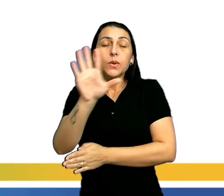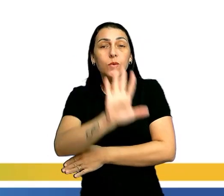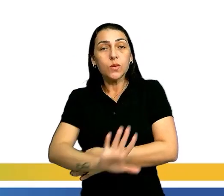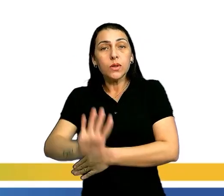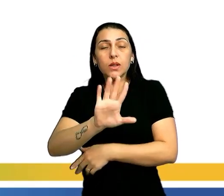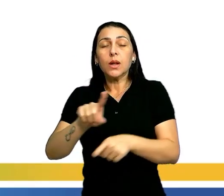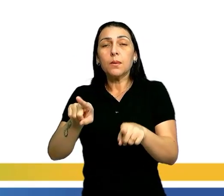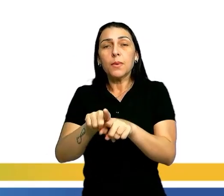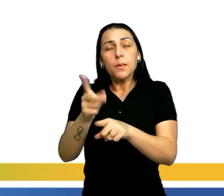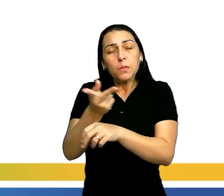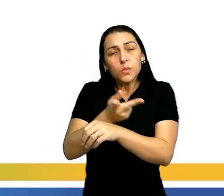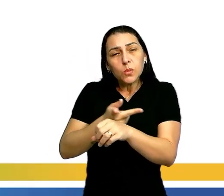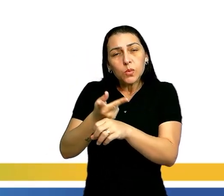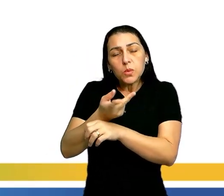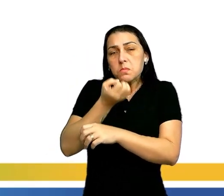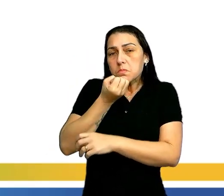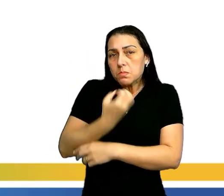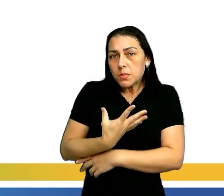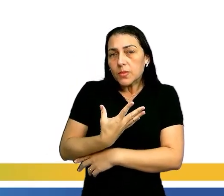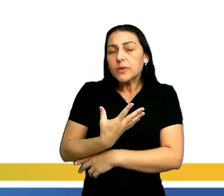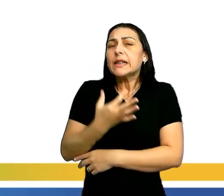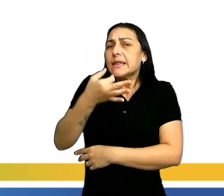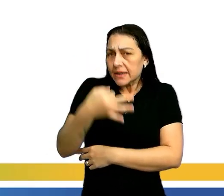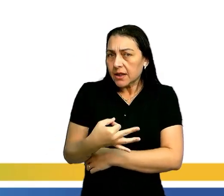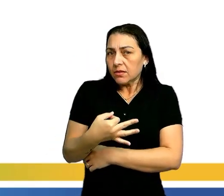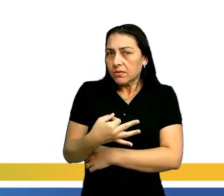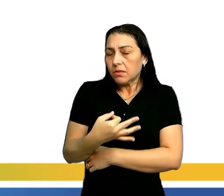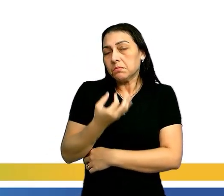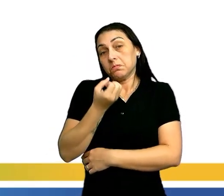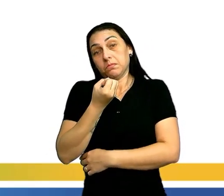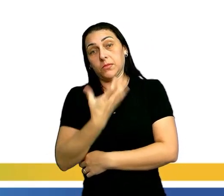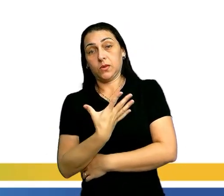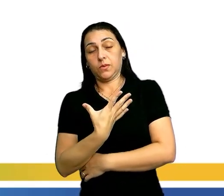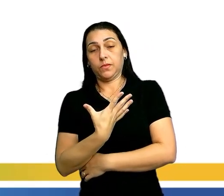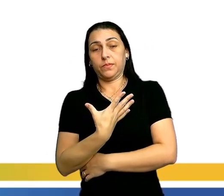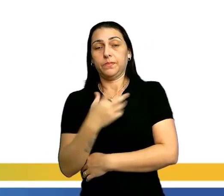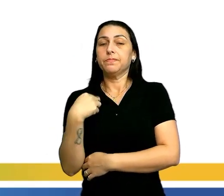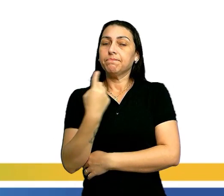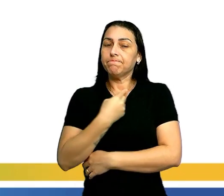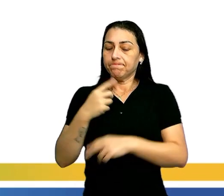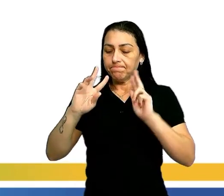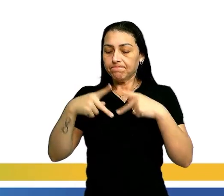geral procurando vantagens. Isso está correto? Bom, embora a